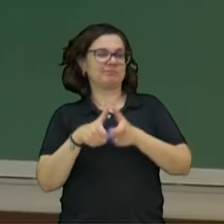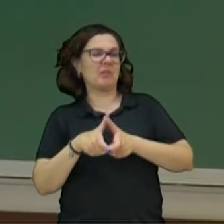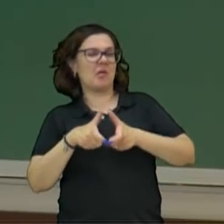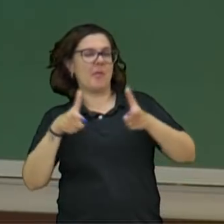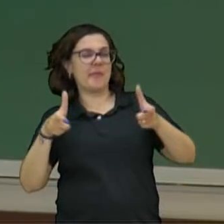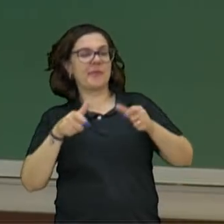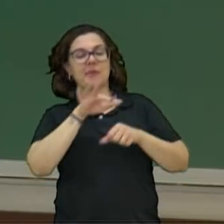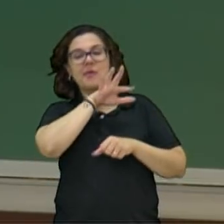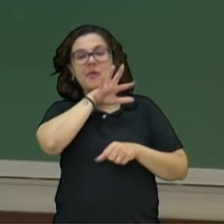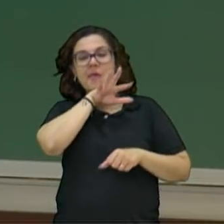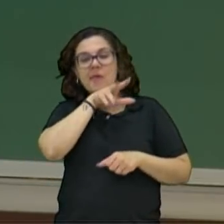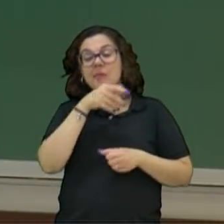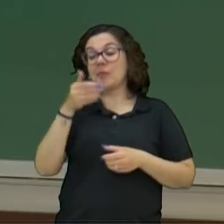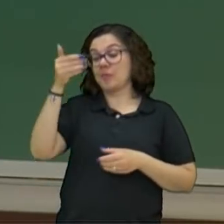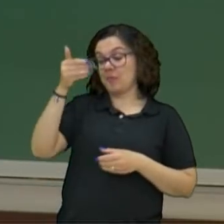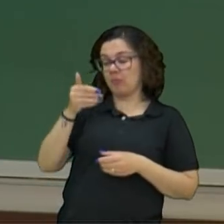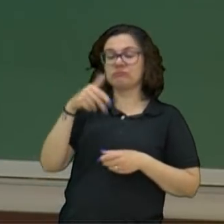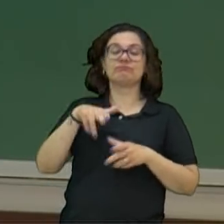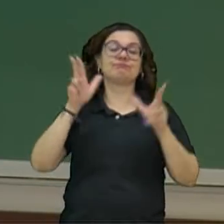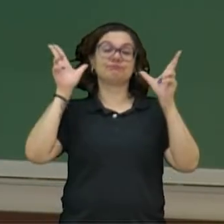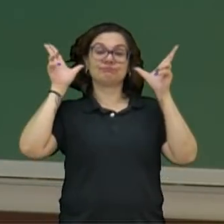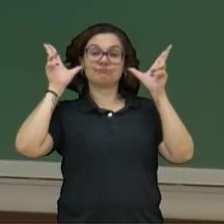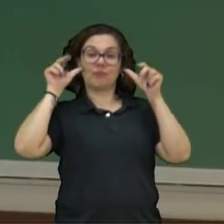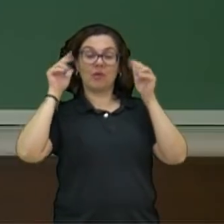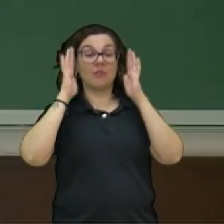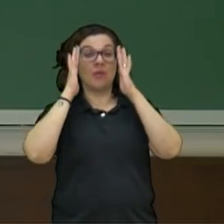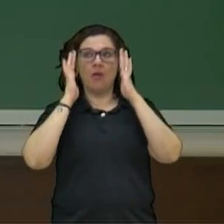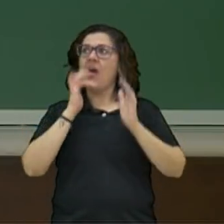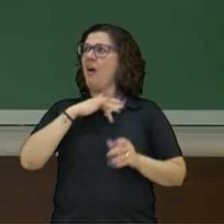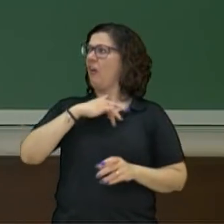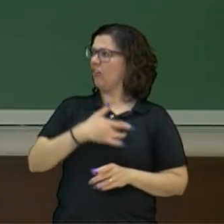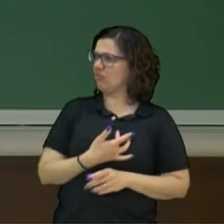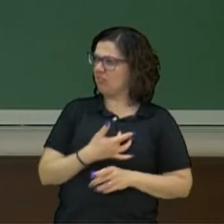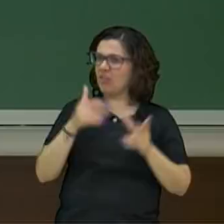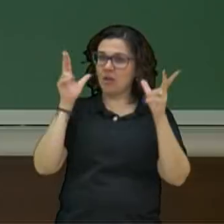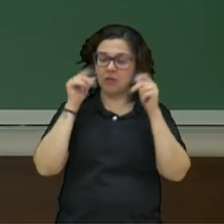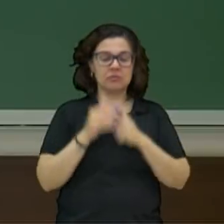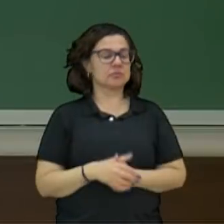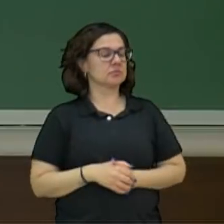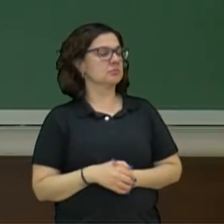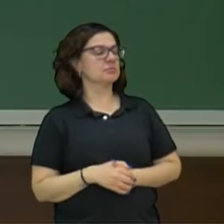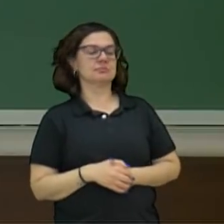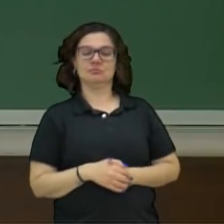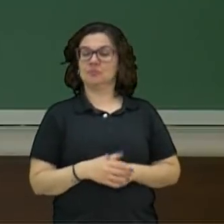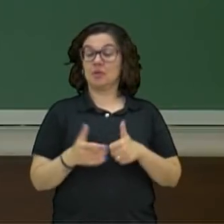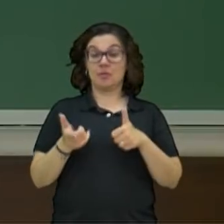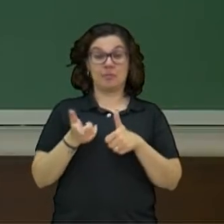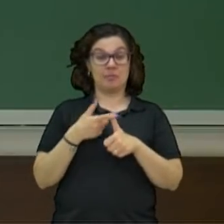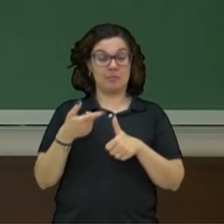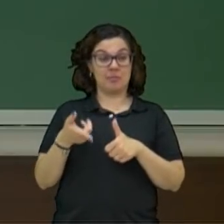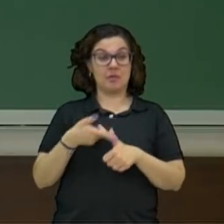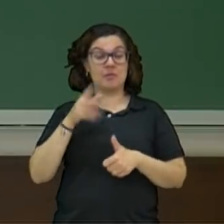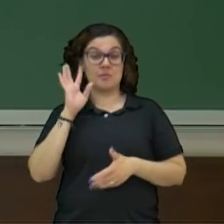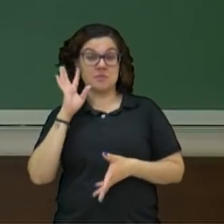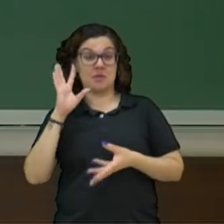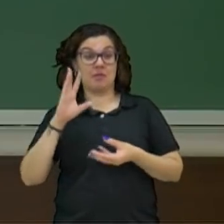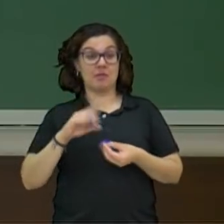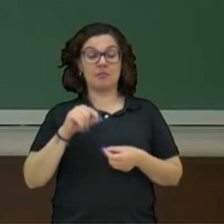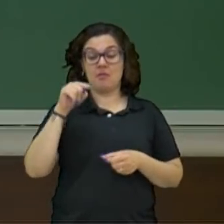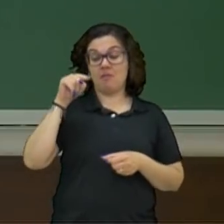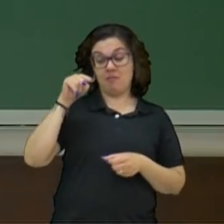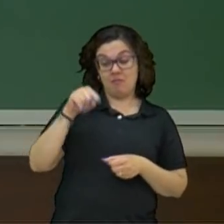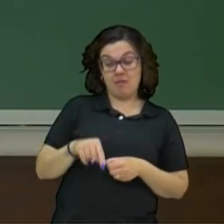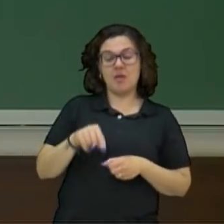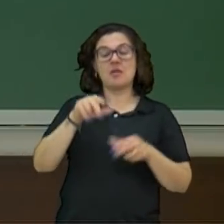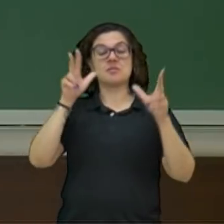o animal utilizado é o cavalo. Ai, coitado! Primeiro, a gente precisa entender que esse